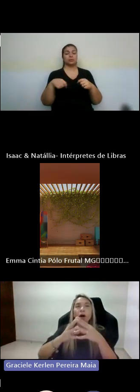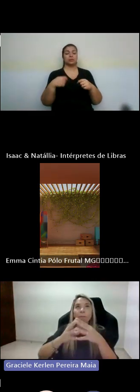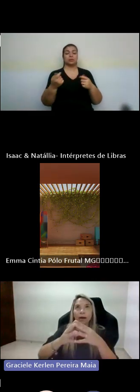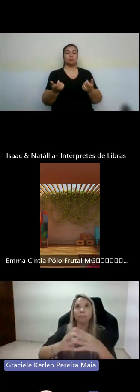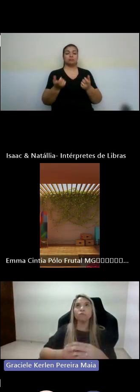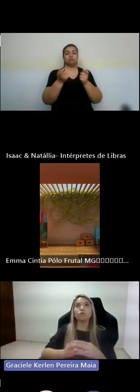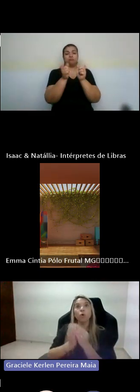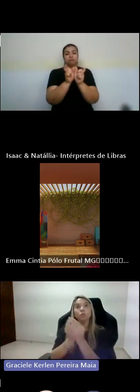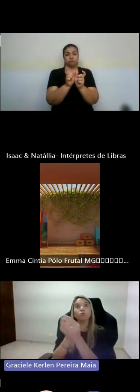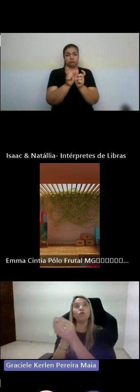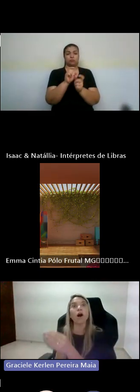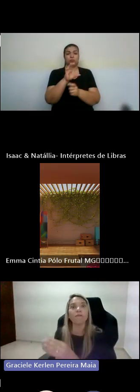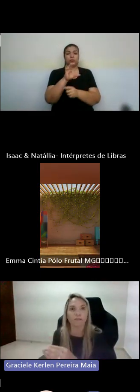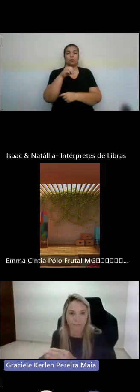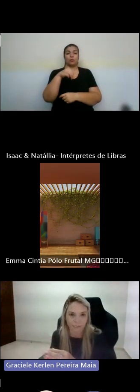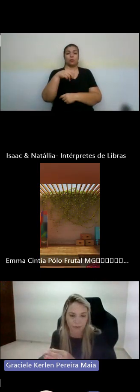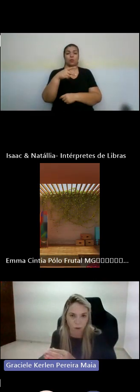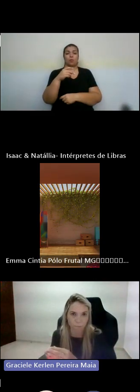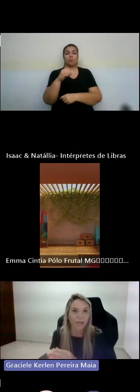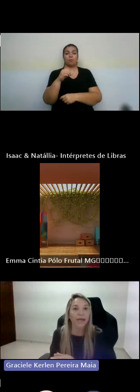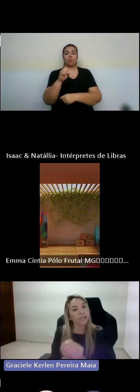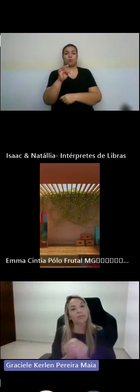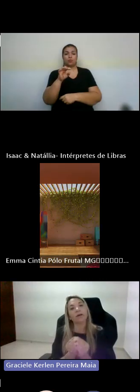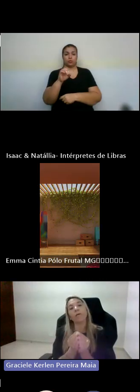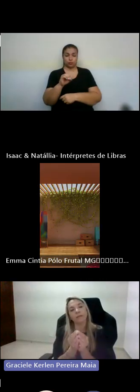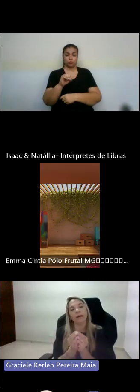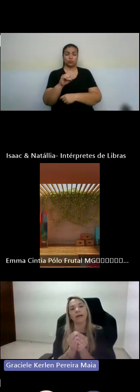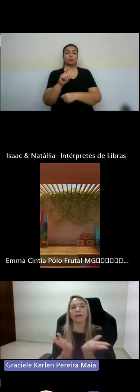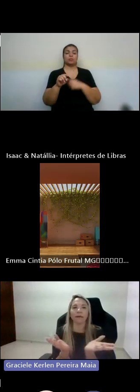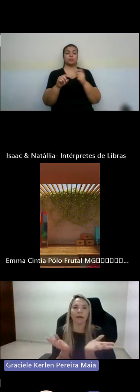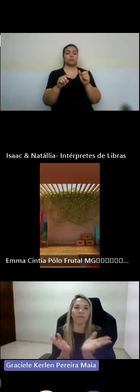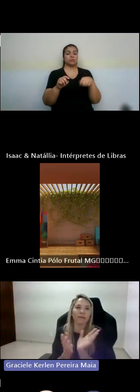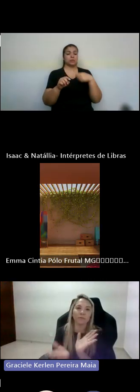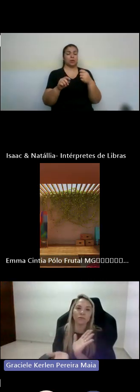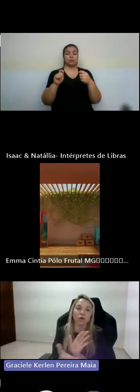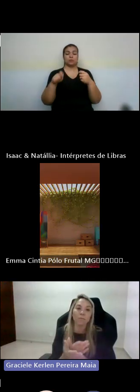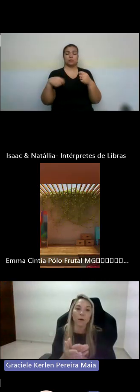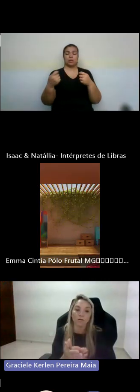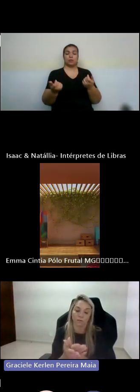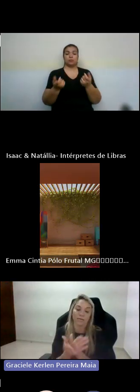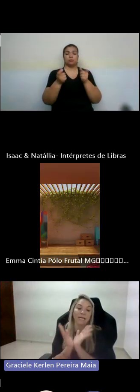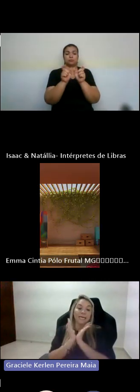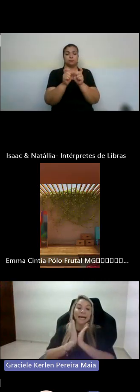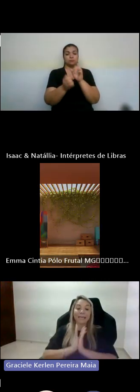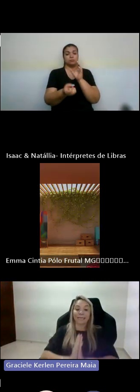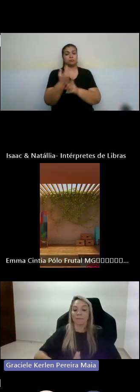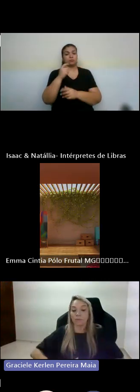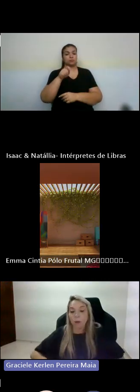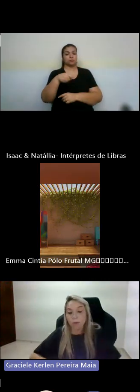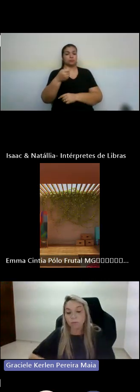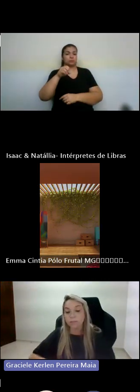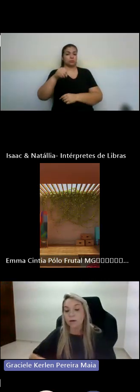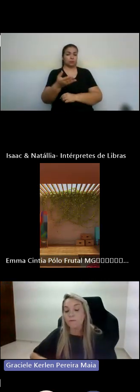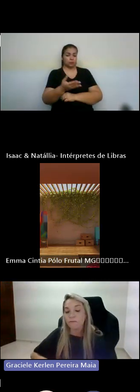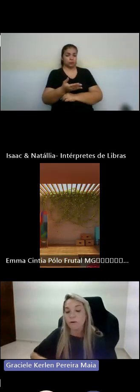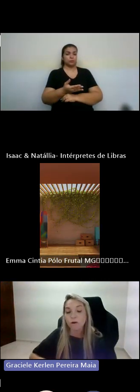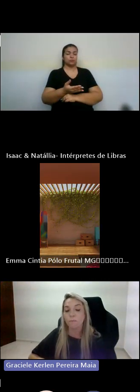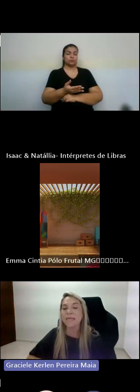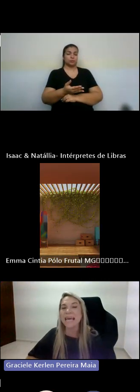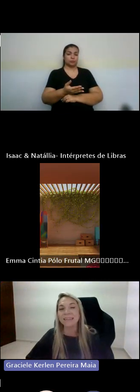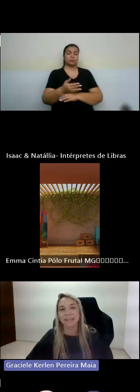nós formamos um novo sinal. Isso é formação de compostos. E aqui, pessoal, eu